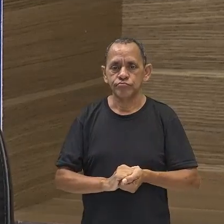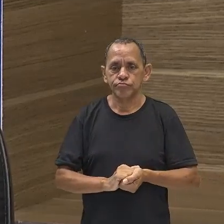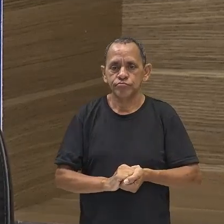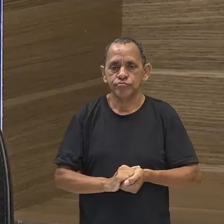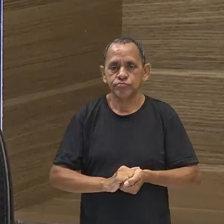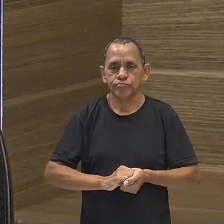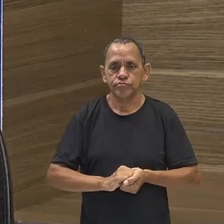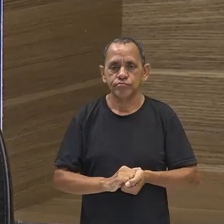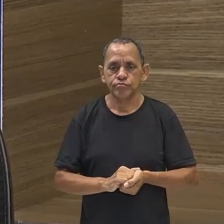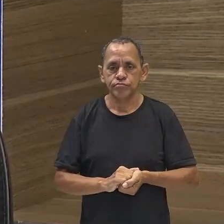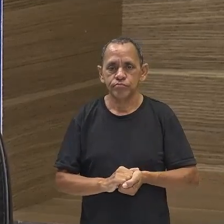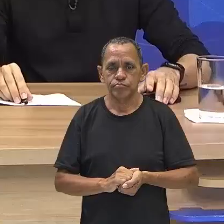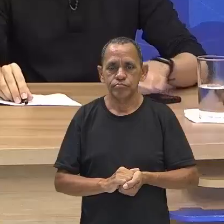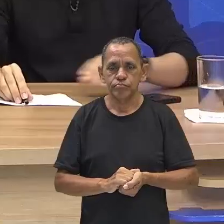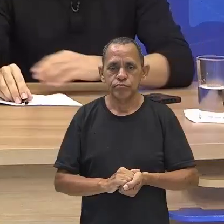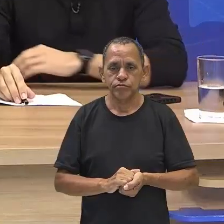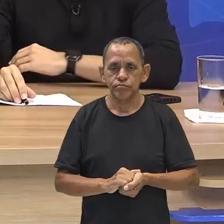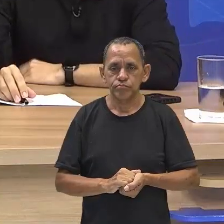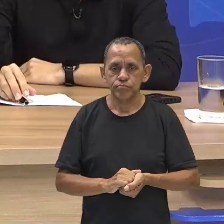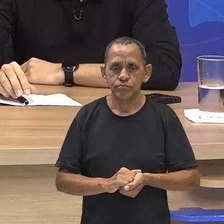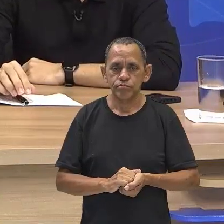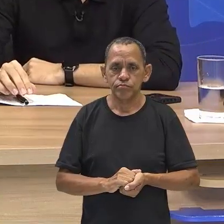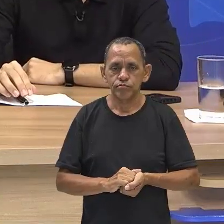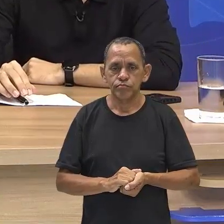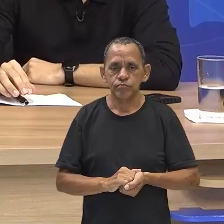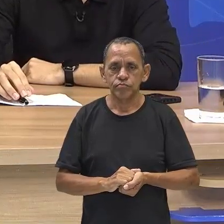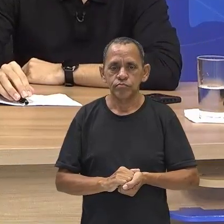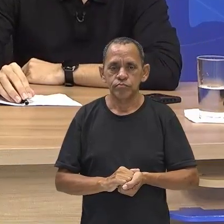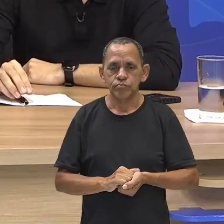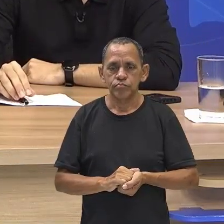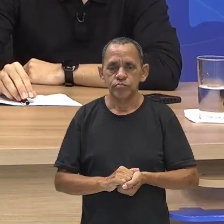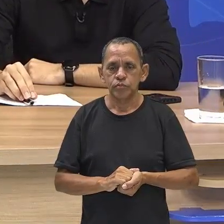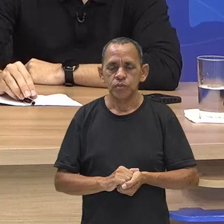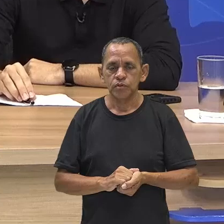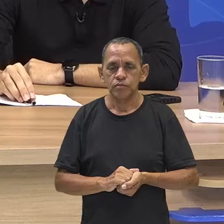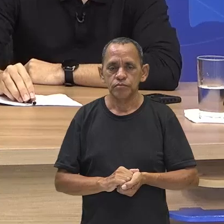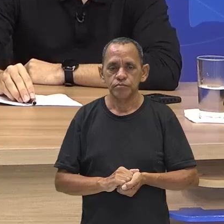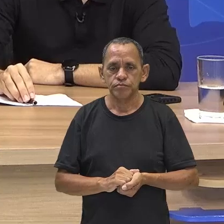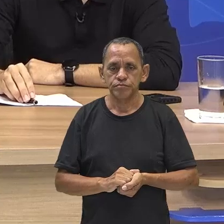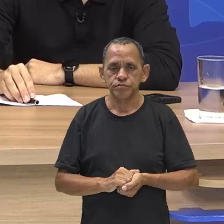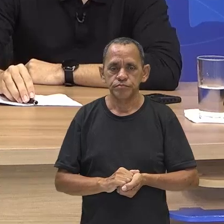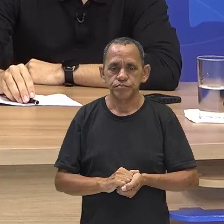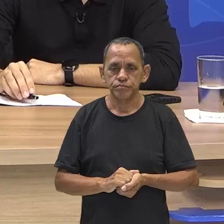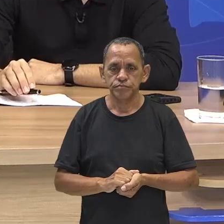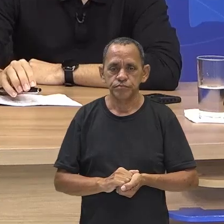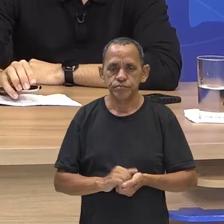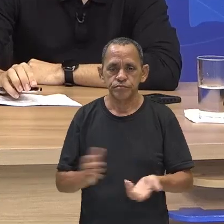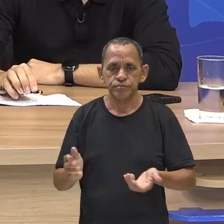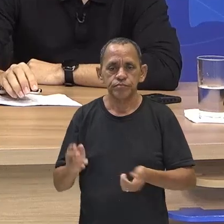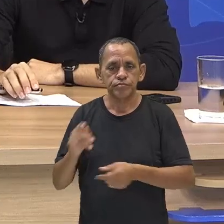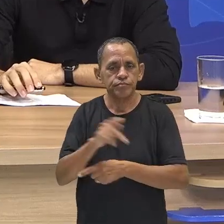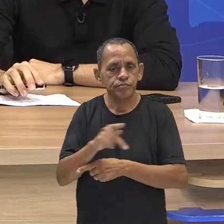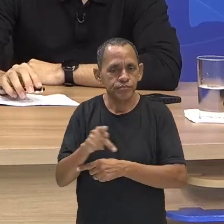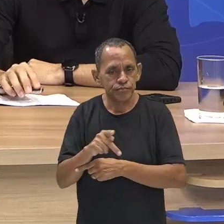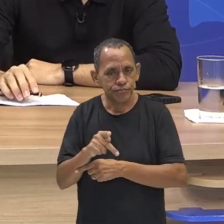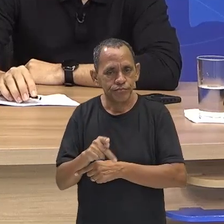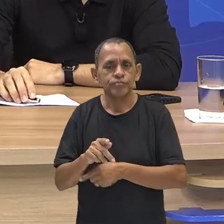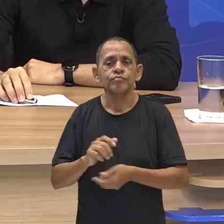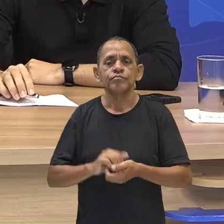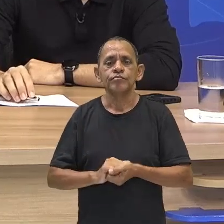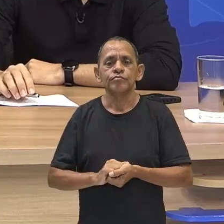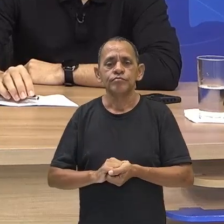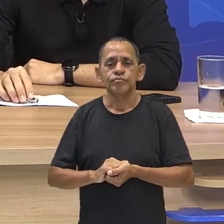agora eu vou passar aqui a palavra para a Elisandra. professores, espero que vocês tenham absorvido,